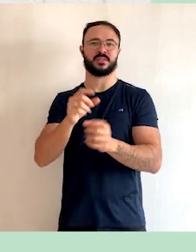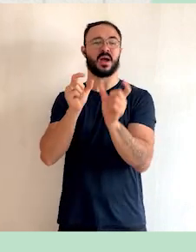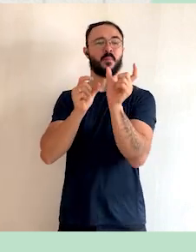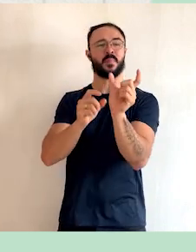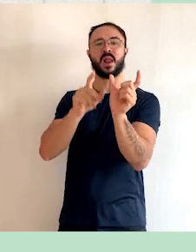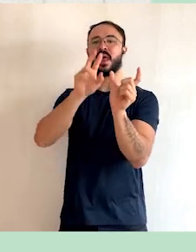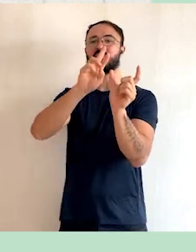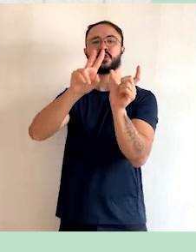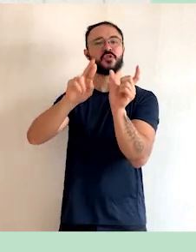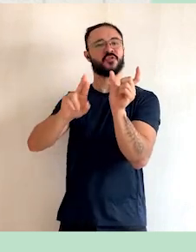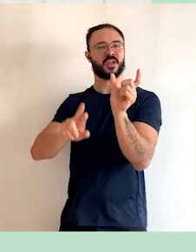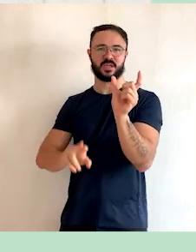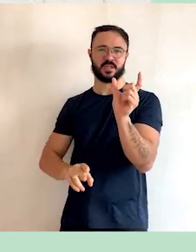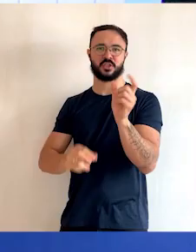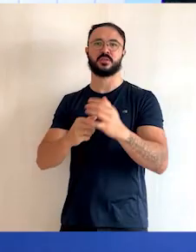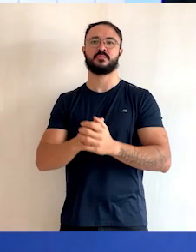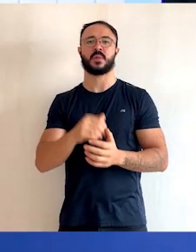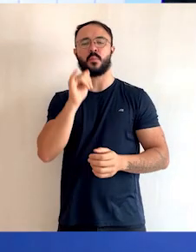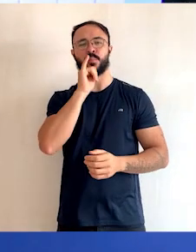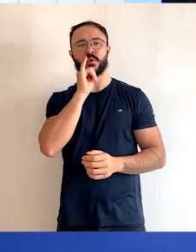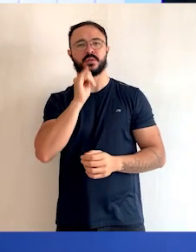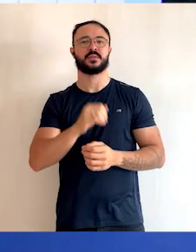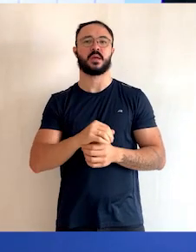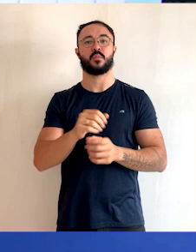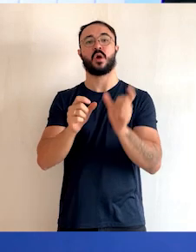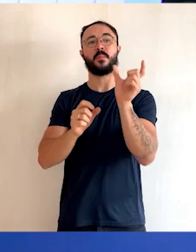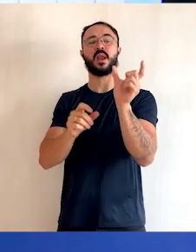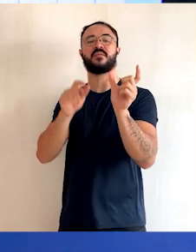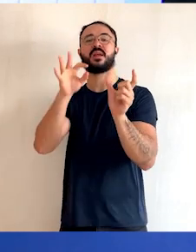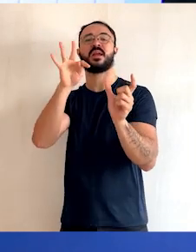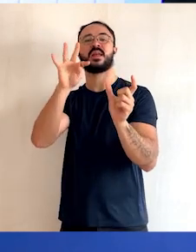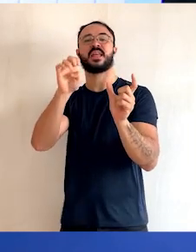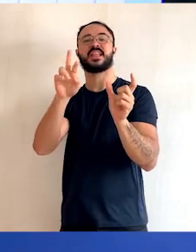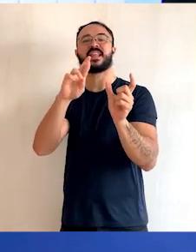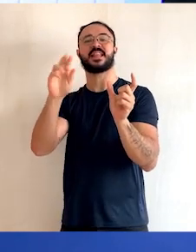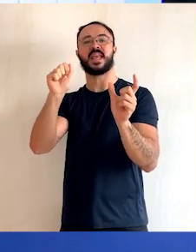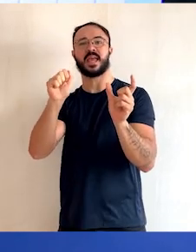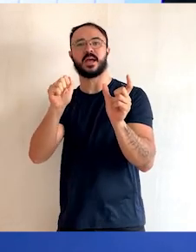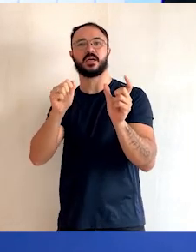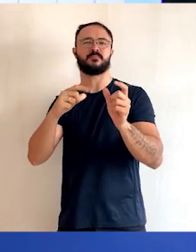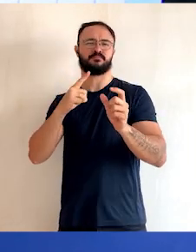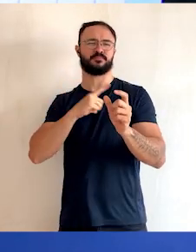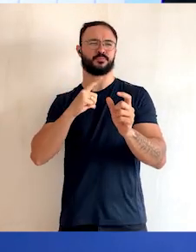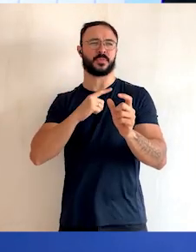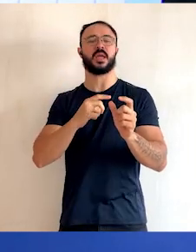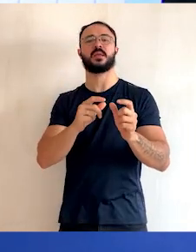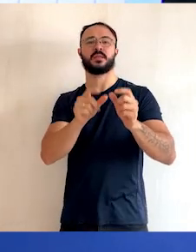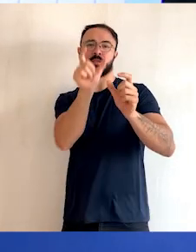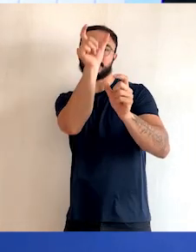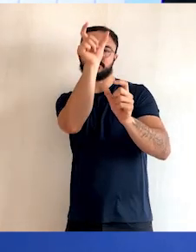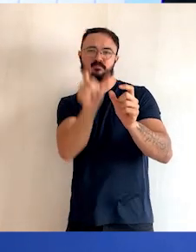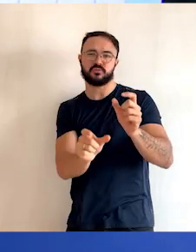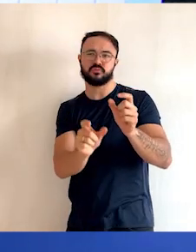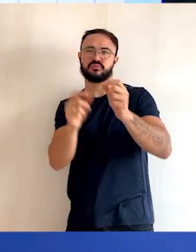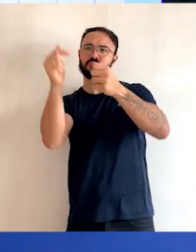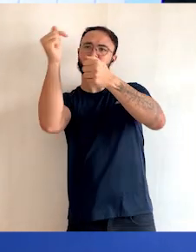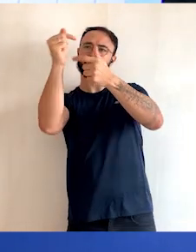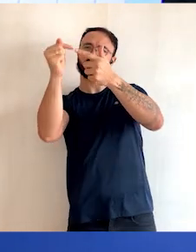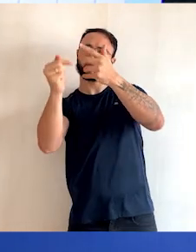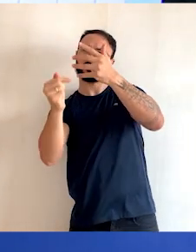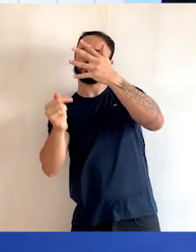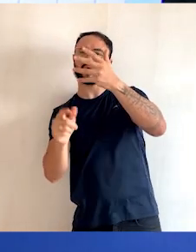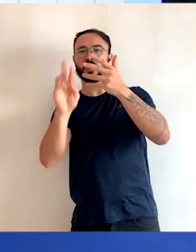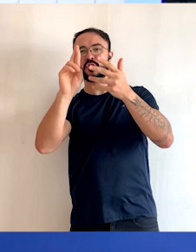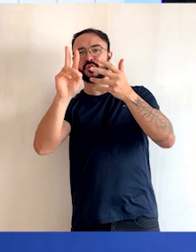termo terra. A partir desse exemplo, podemos formar terrestre, terraço, terráqueo, terreno,